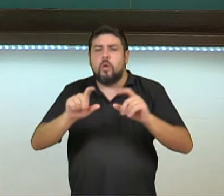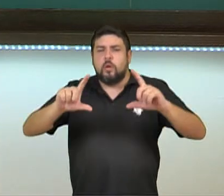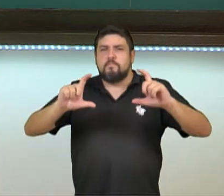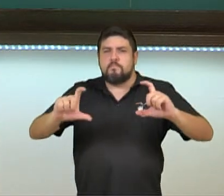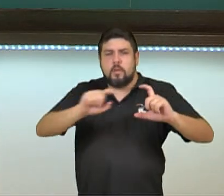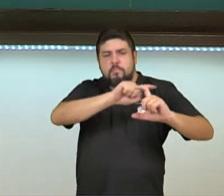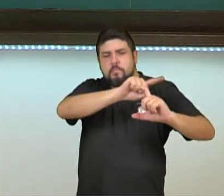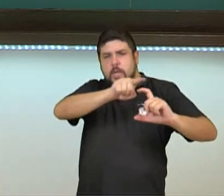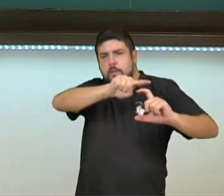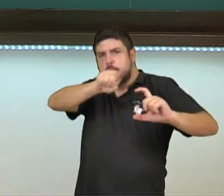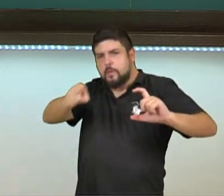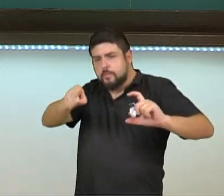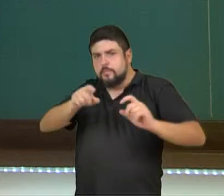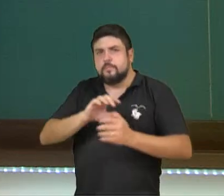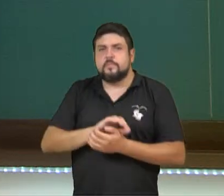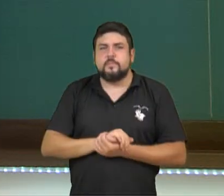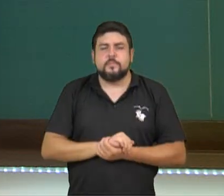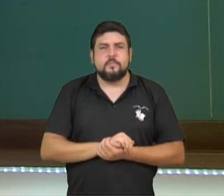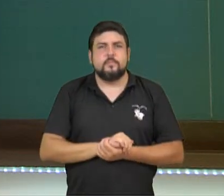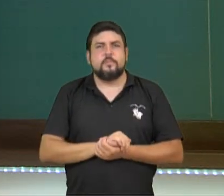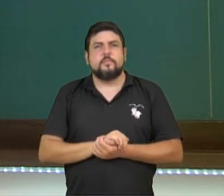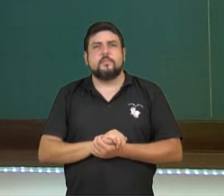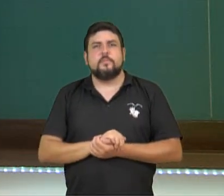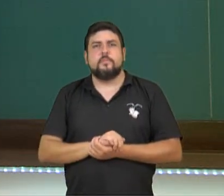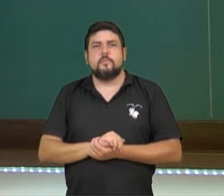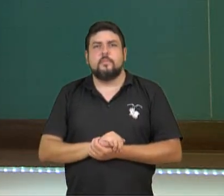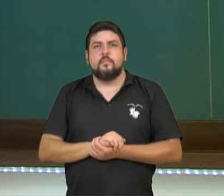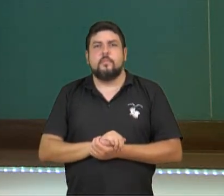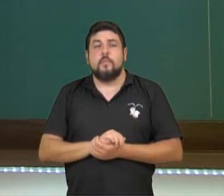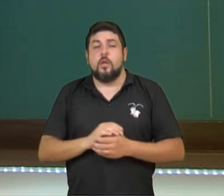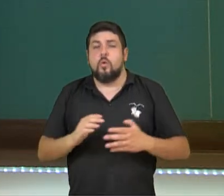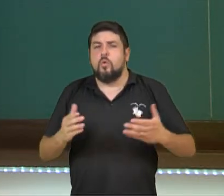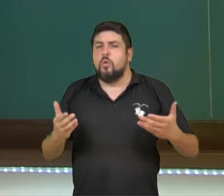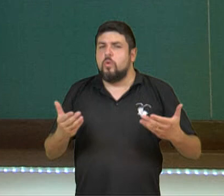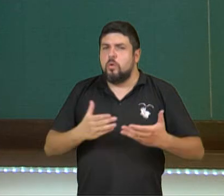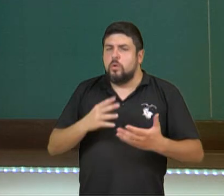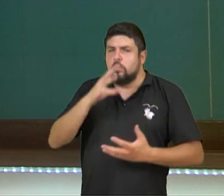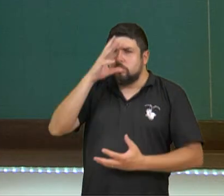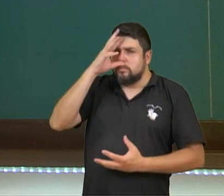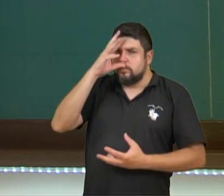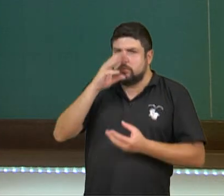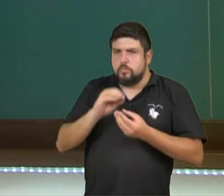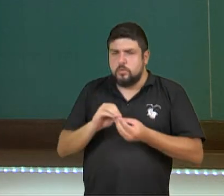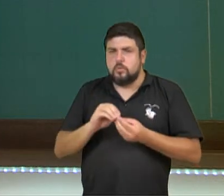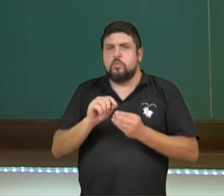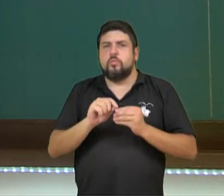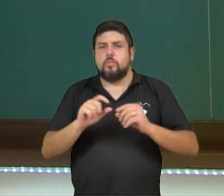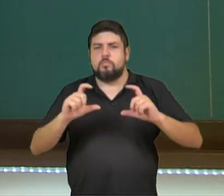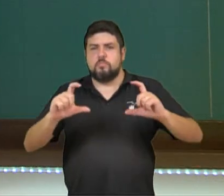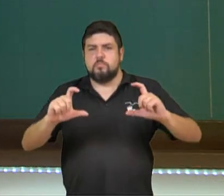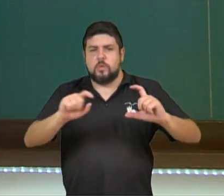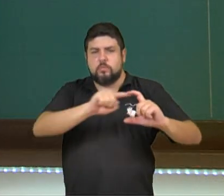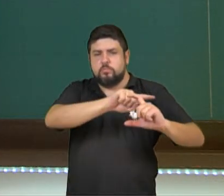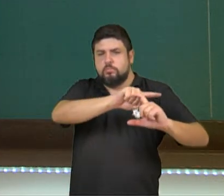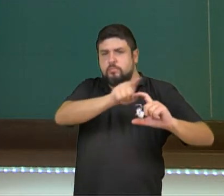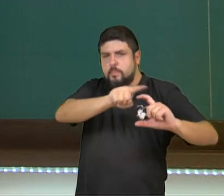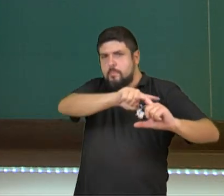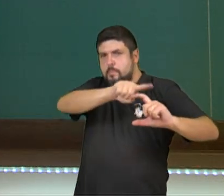Vamos lá para a nossa aula? Nós vamos compreender a propriedade distributiva, precisamos